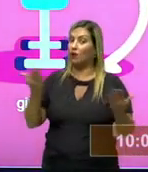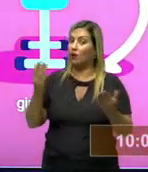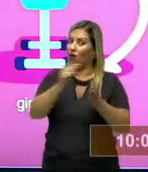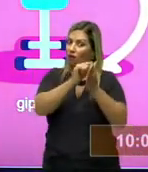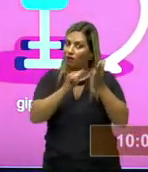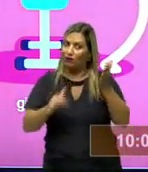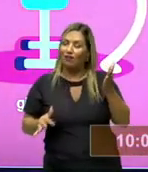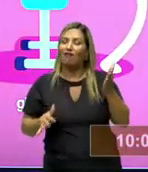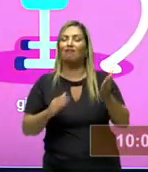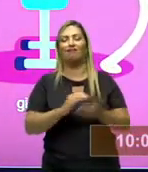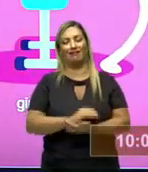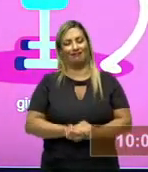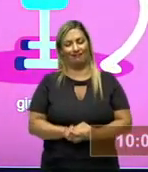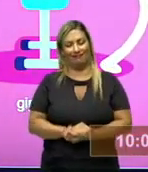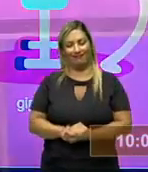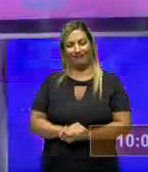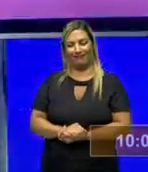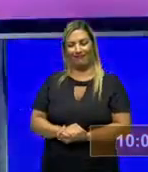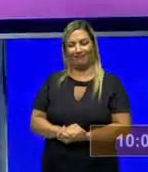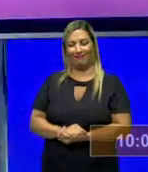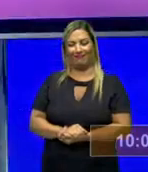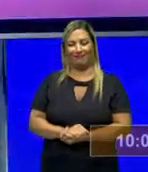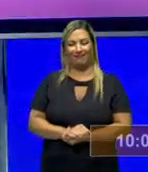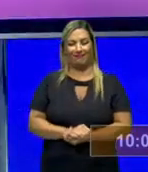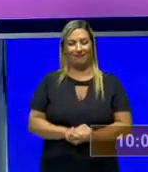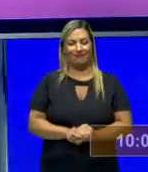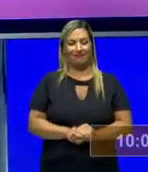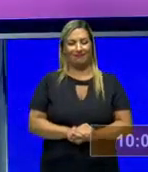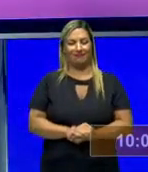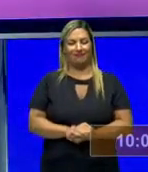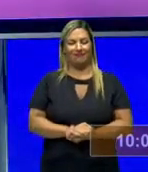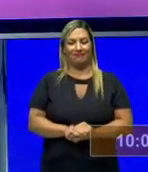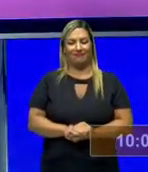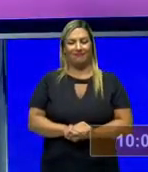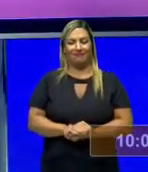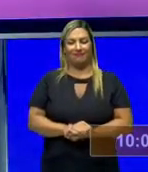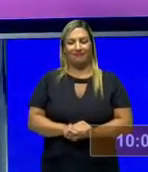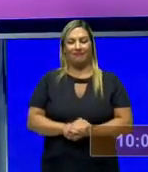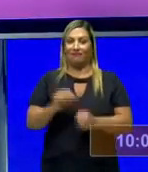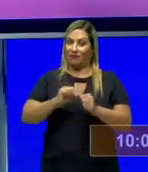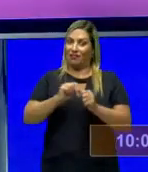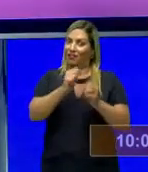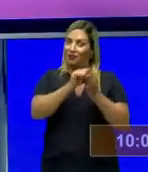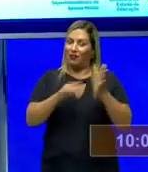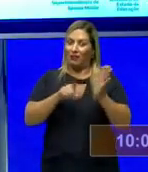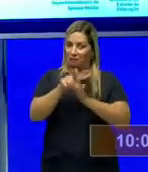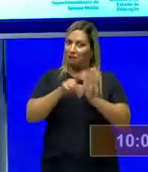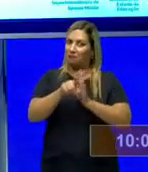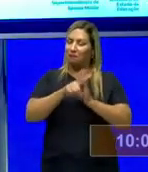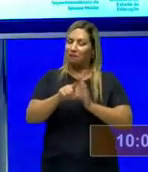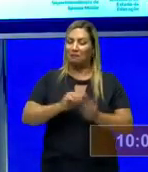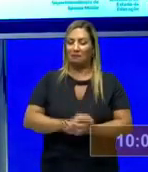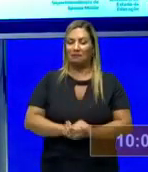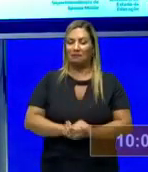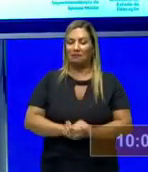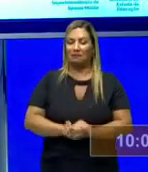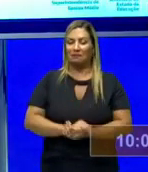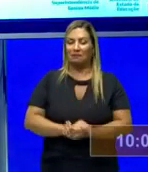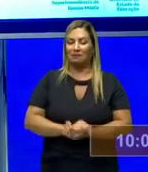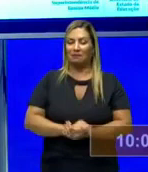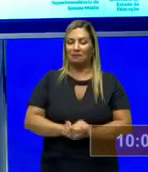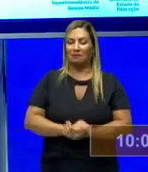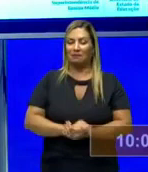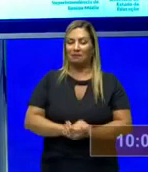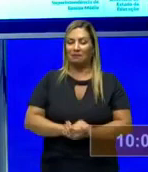temos agora nossas atividades ok uma hora das atividades Vamos fazer um exercício que beleza